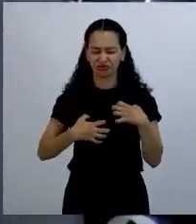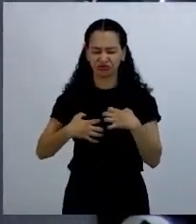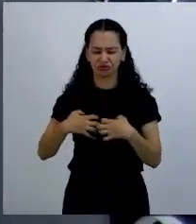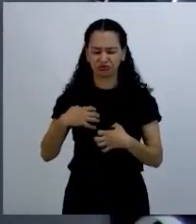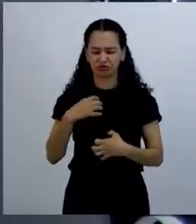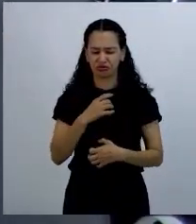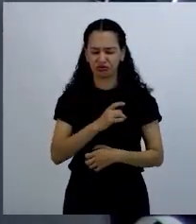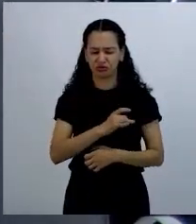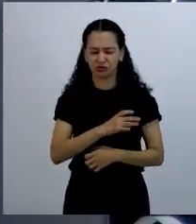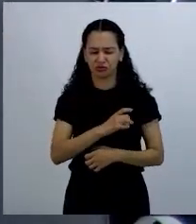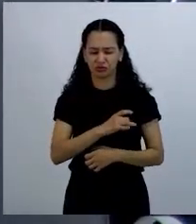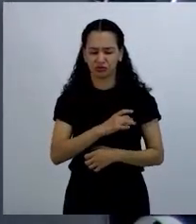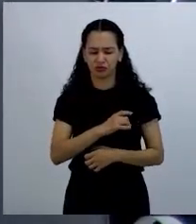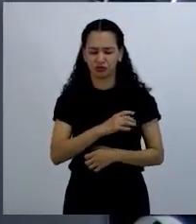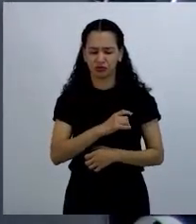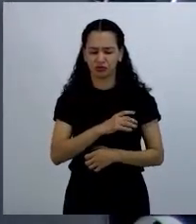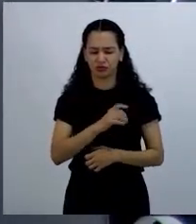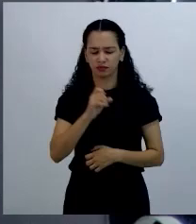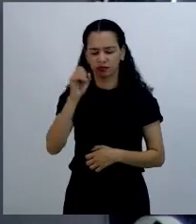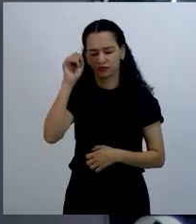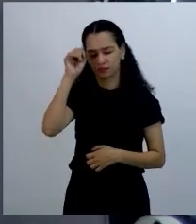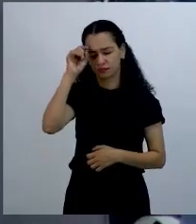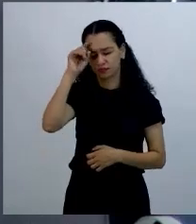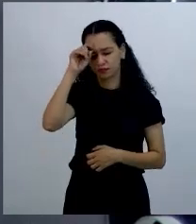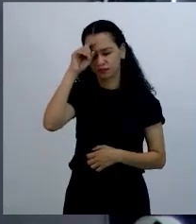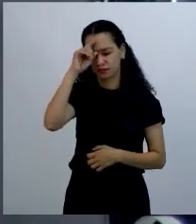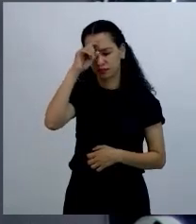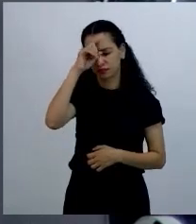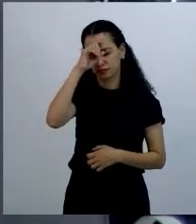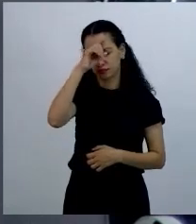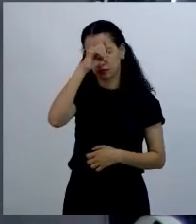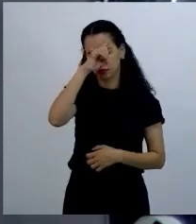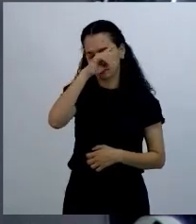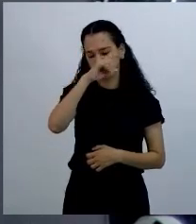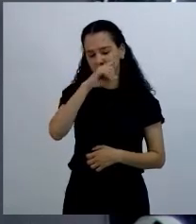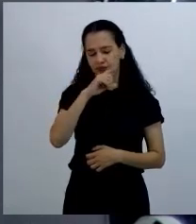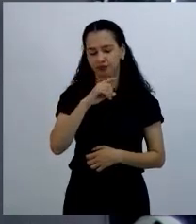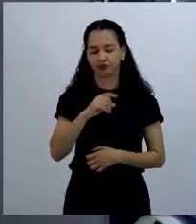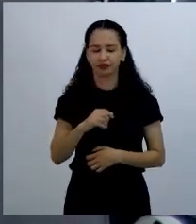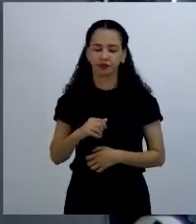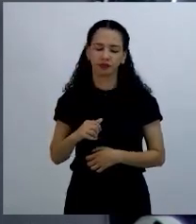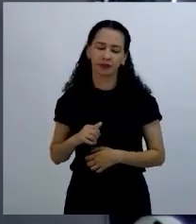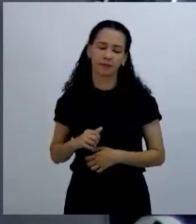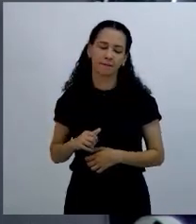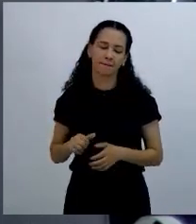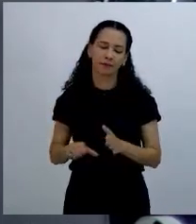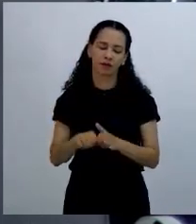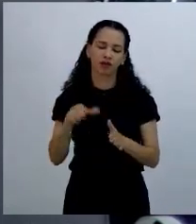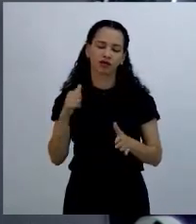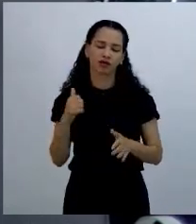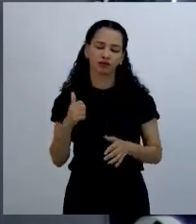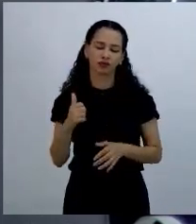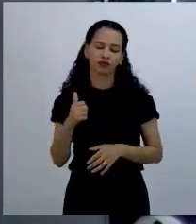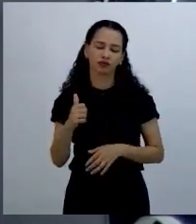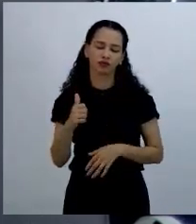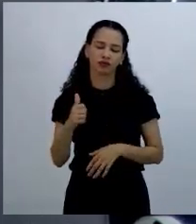caiu mais uma vez eu quero lhe dizer Deus não vai deixar de agir na sua vida